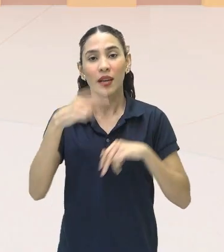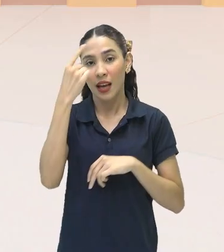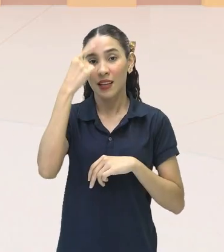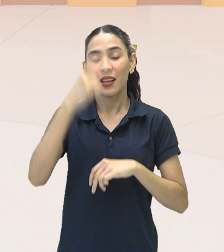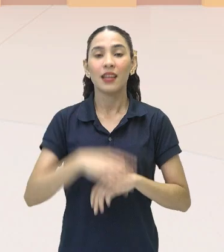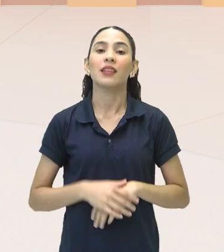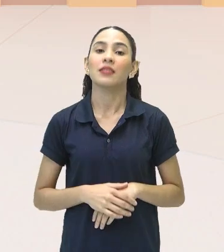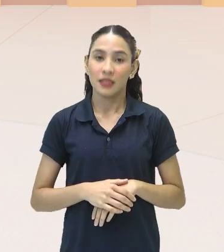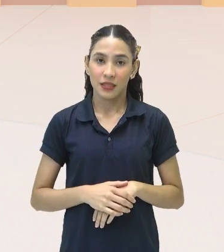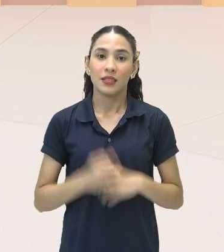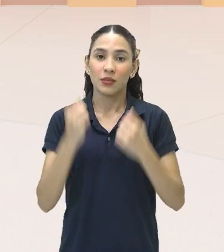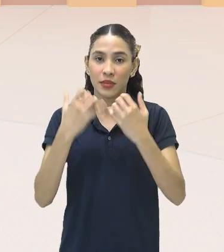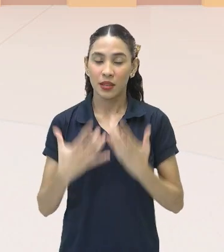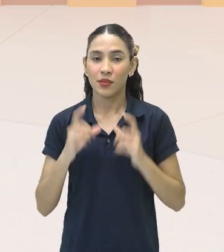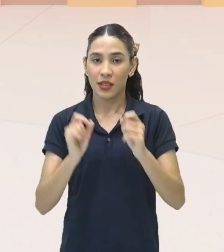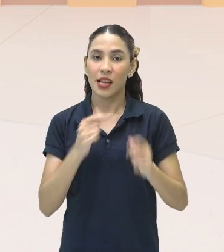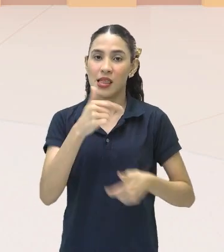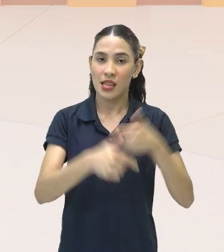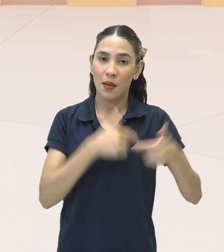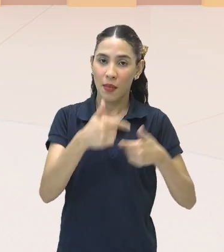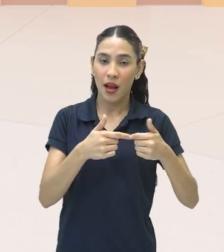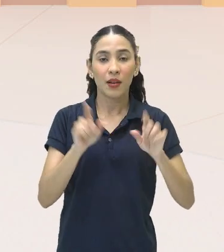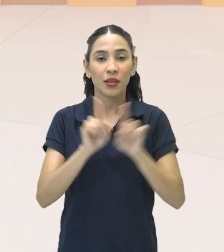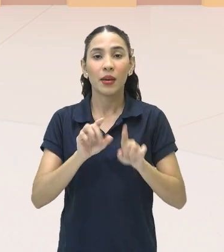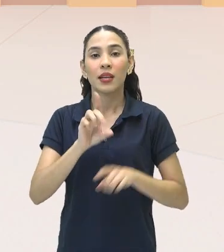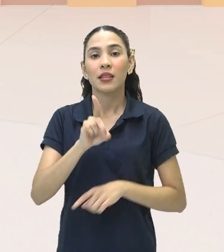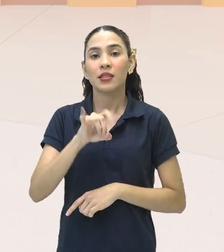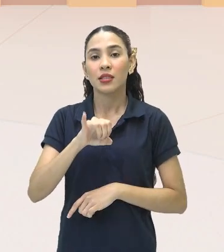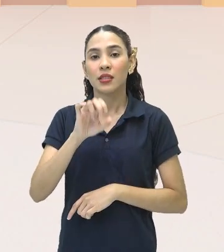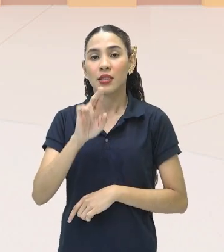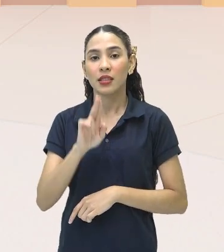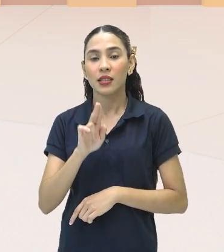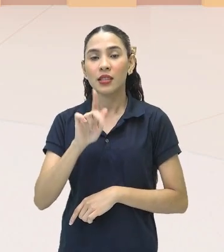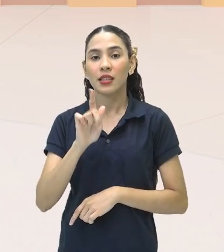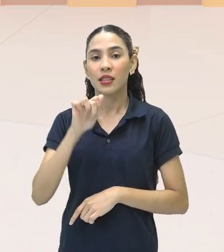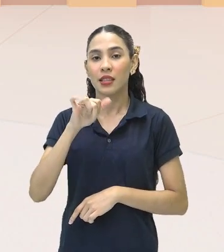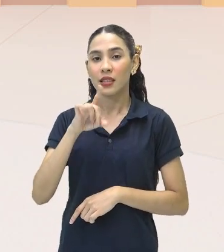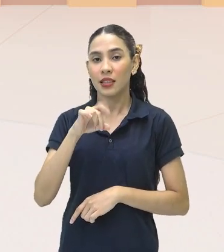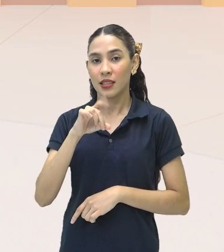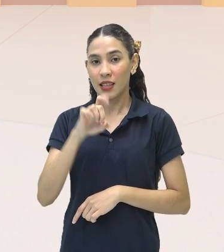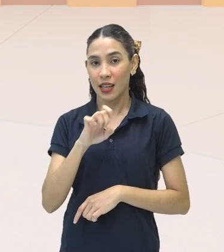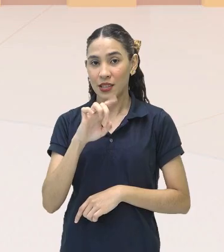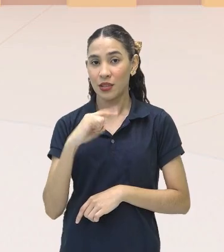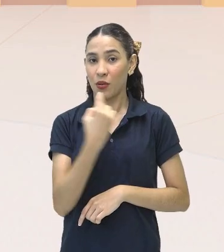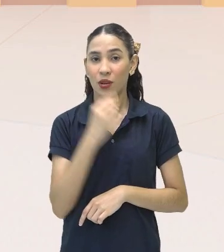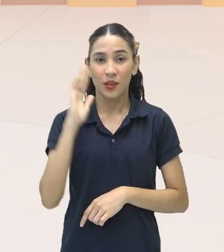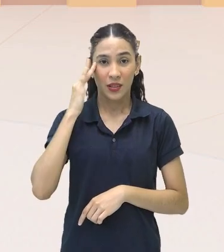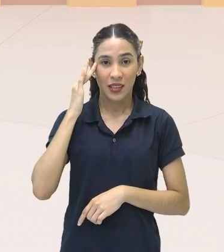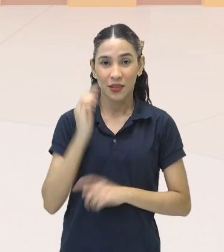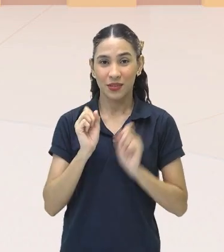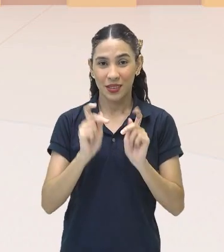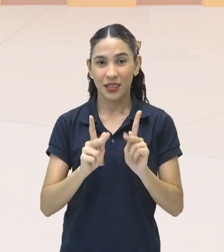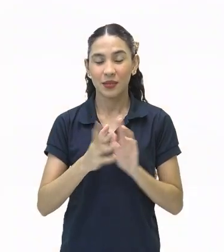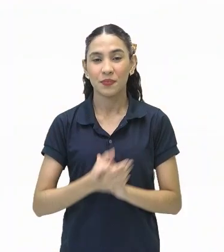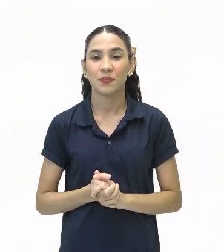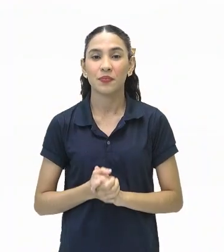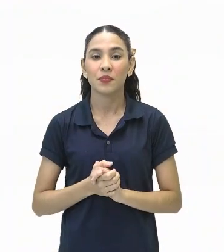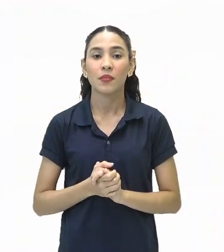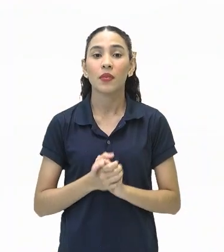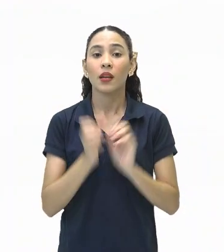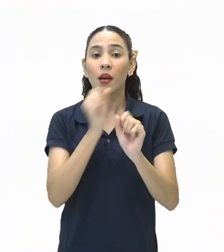ideia, tá? Quando nós falamos de trabalho e dignidade. Nós vamos entender um pouquinho isso aqui, tá bom? Olha só,